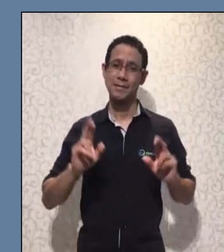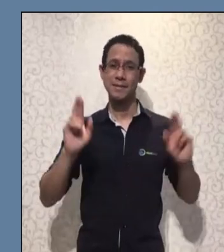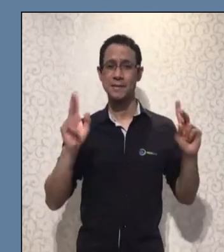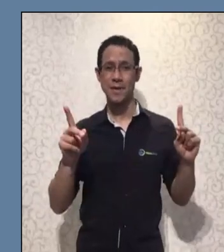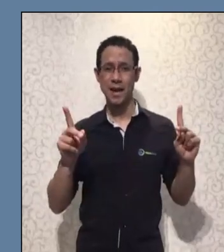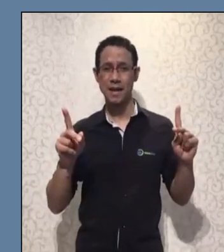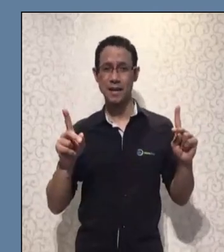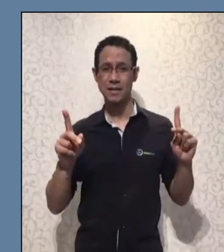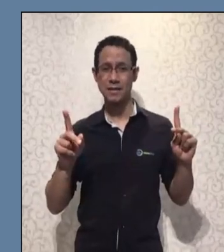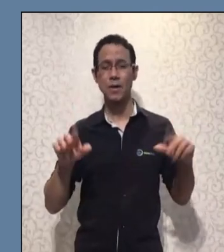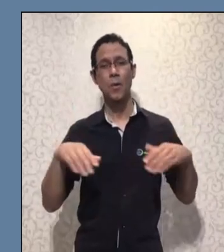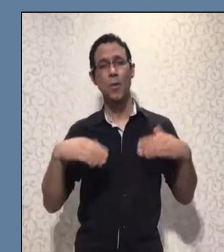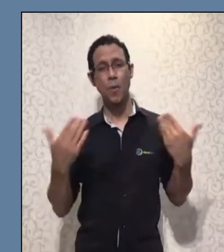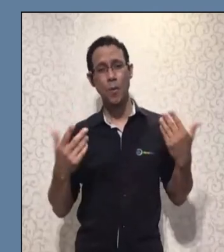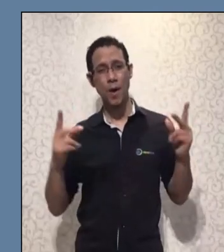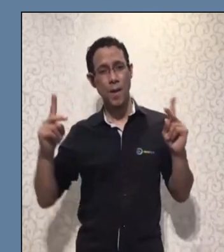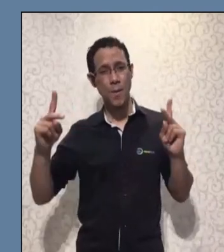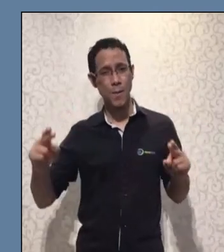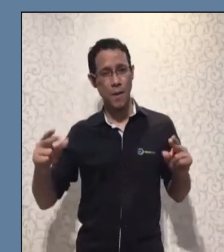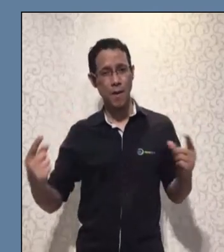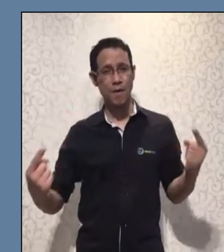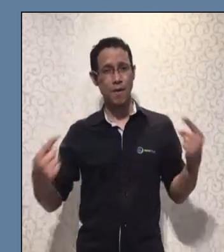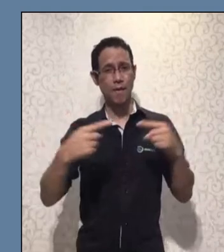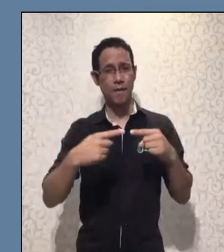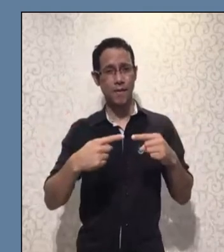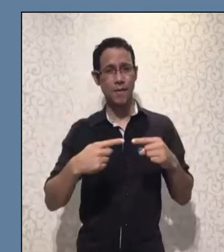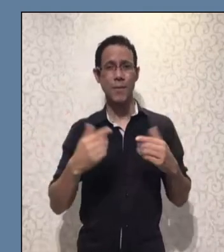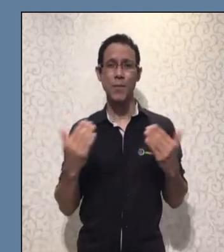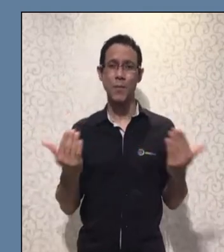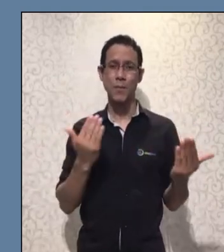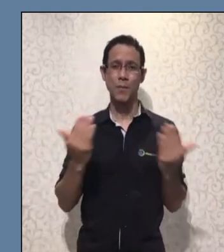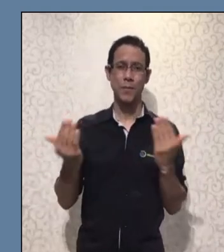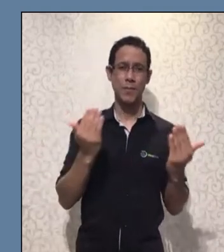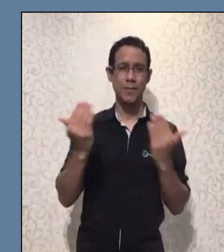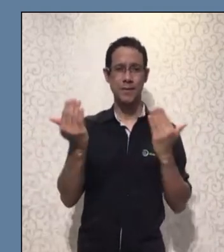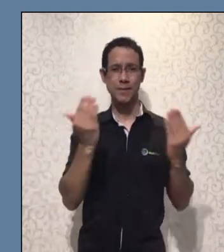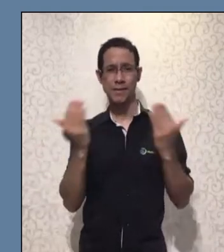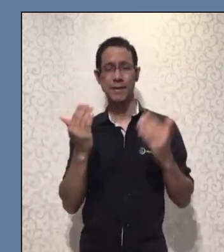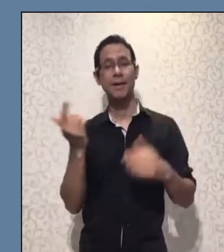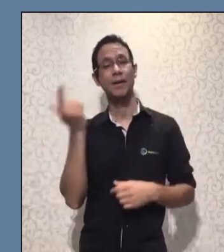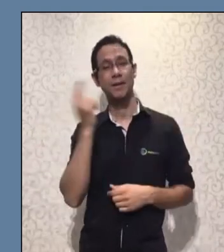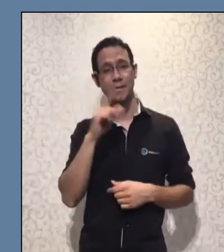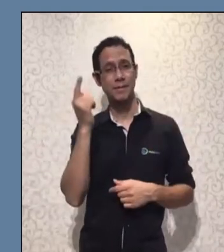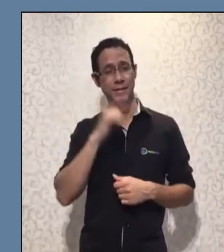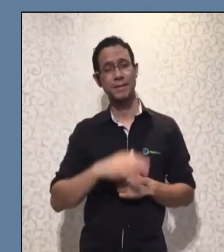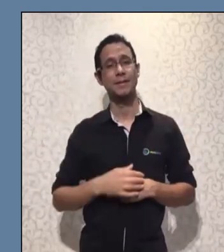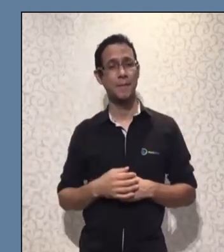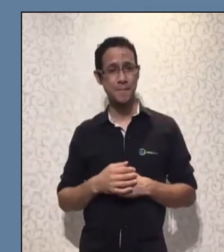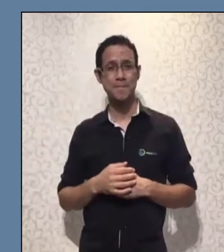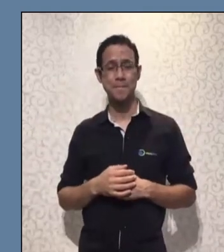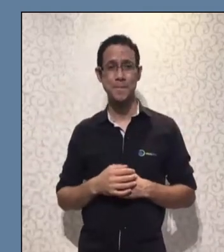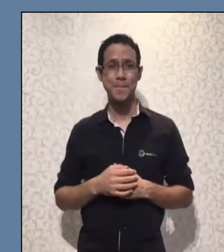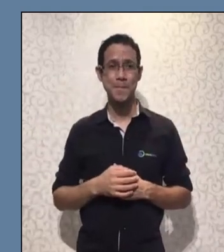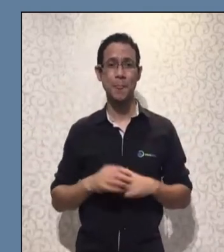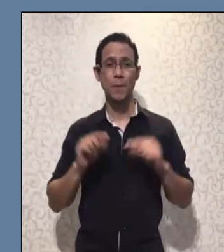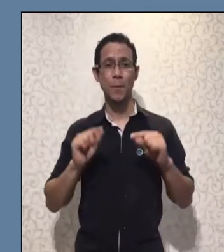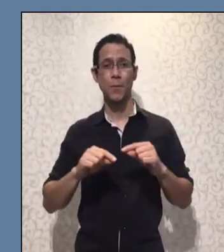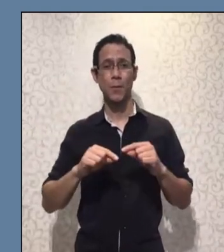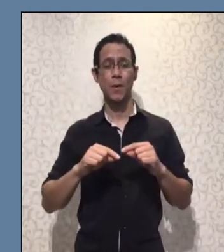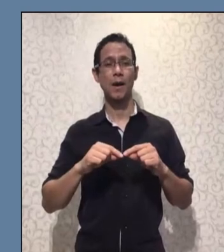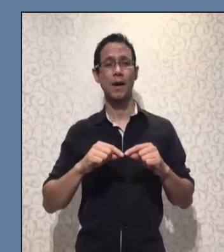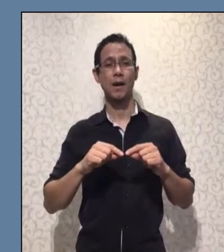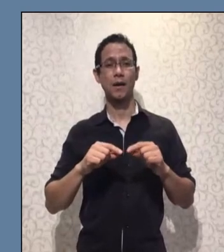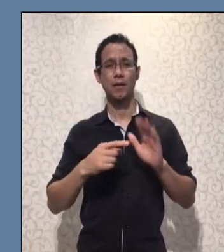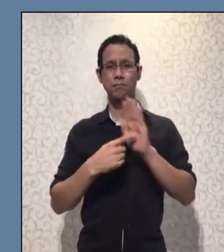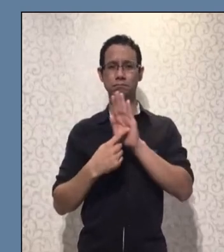de iguais. Isso possibilitou, de alguma maneira também, desacralizar o acervo modernista do